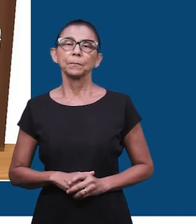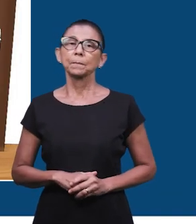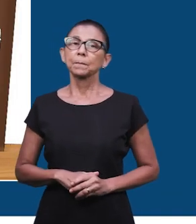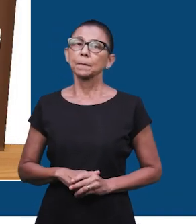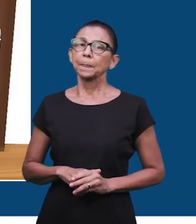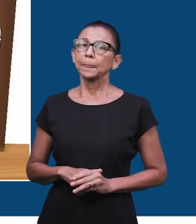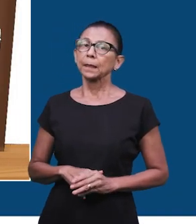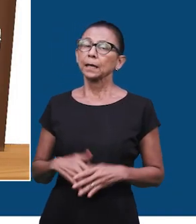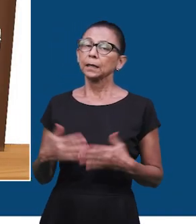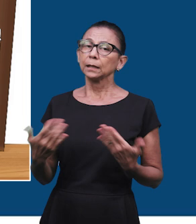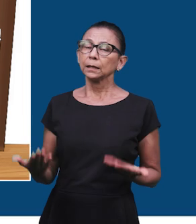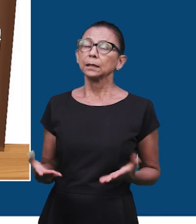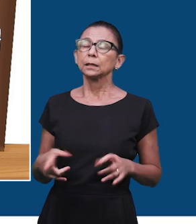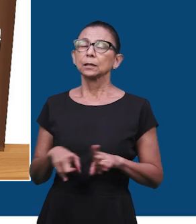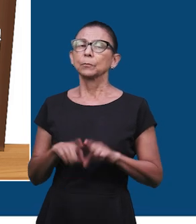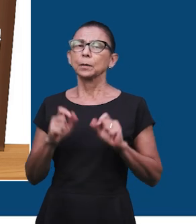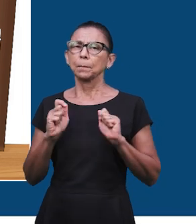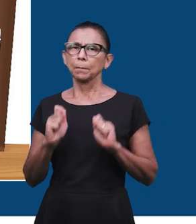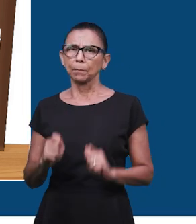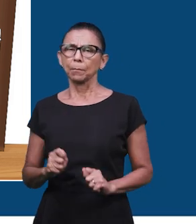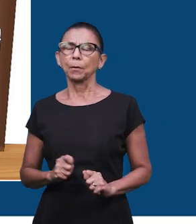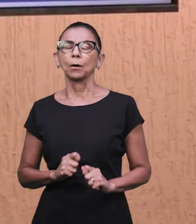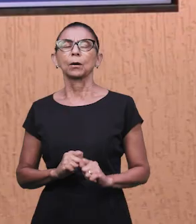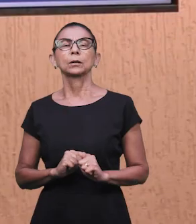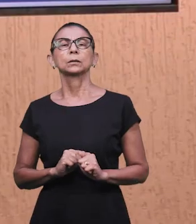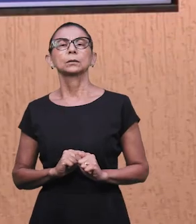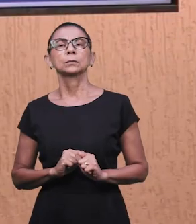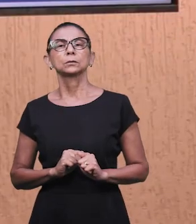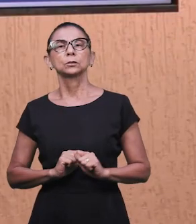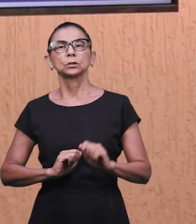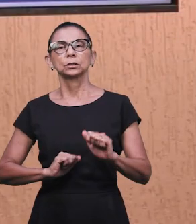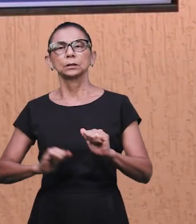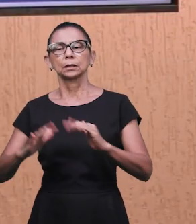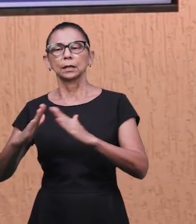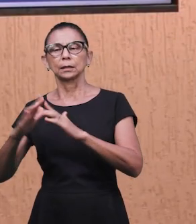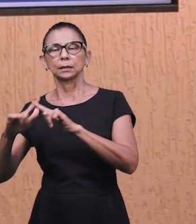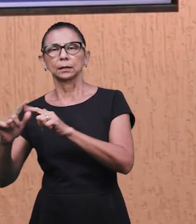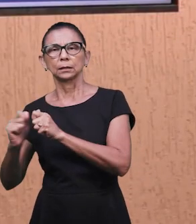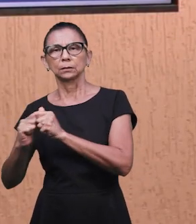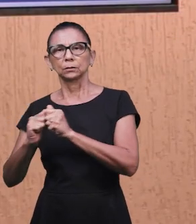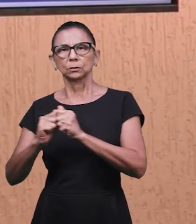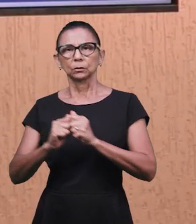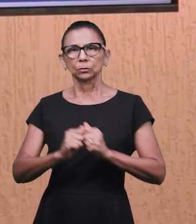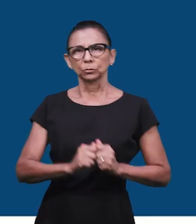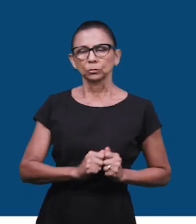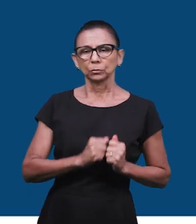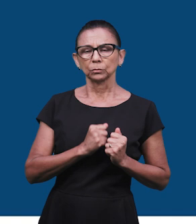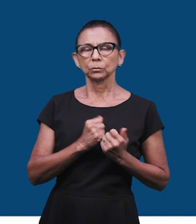conjunto da igreja, mas na orientação do ministério. A palavra final de tudo é do